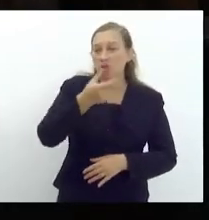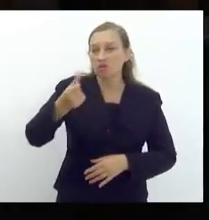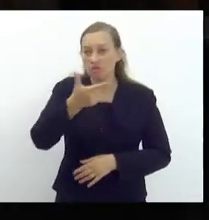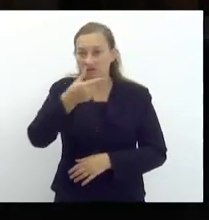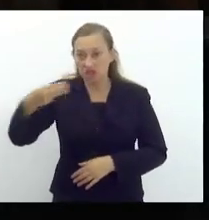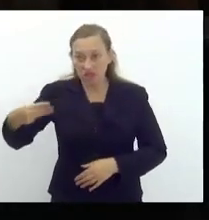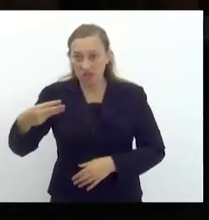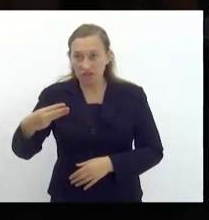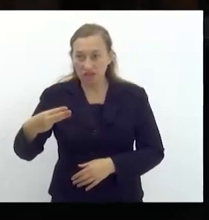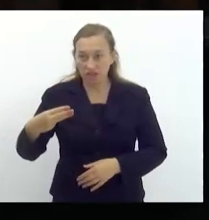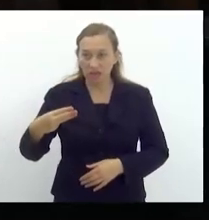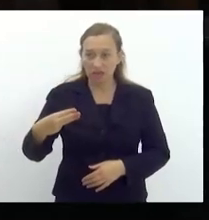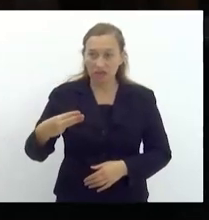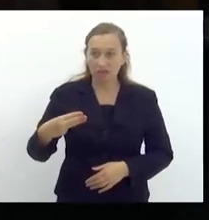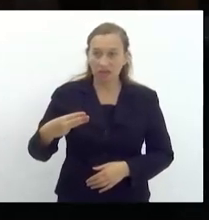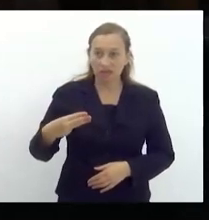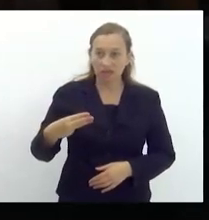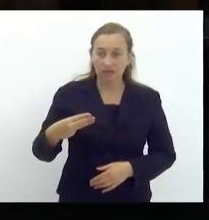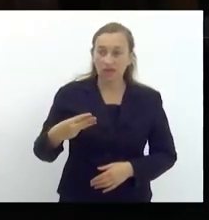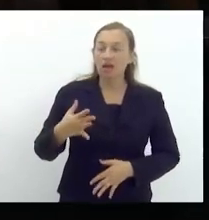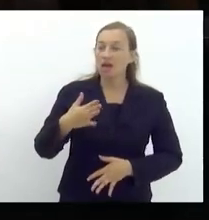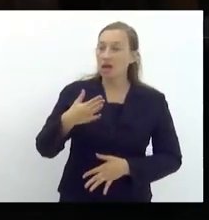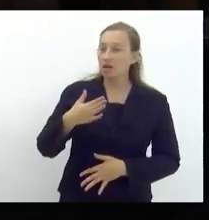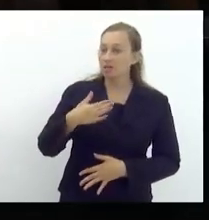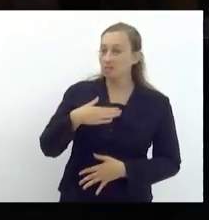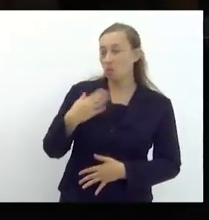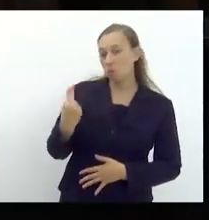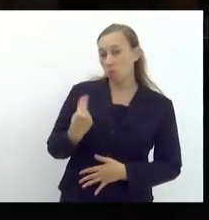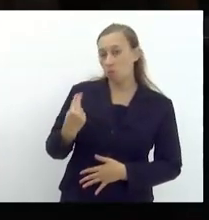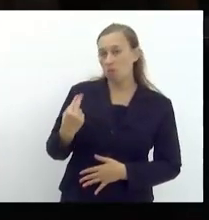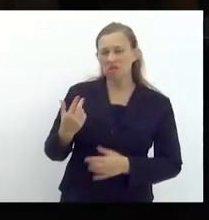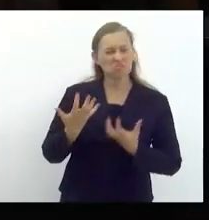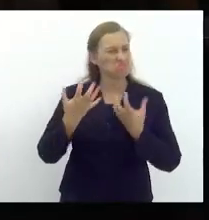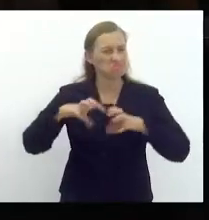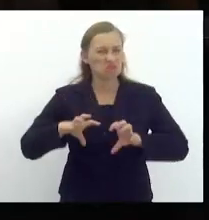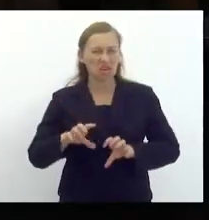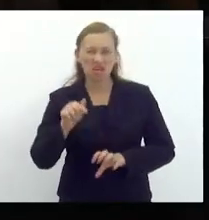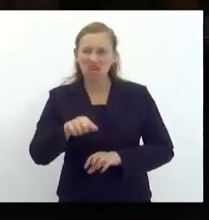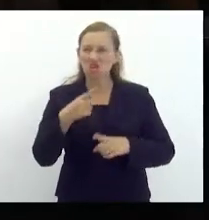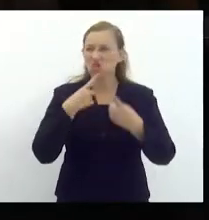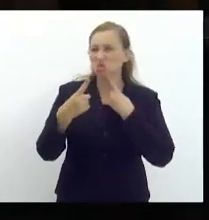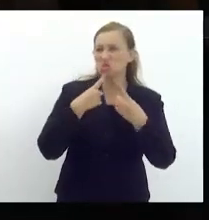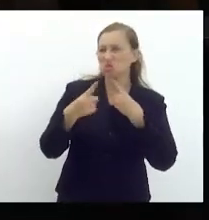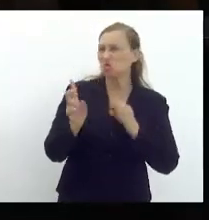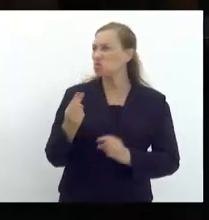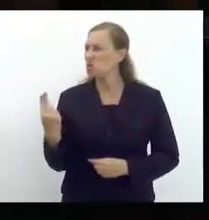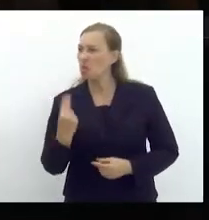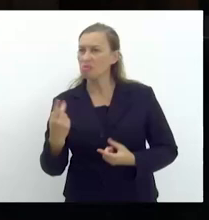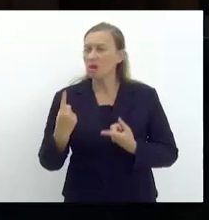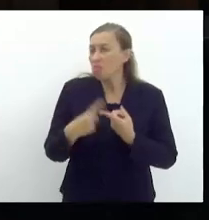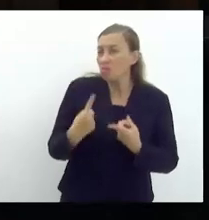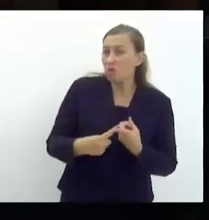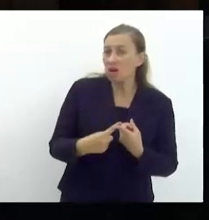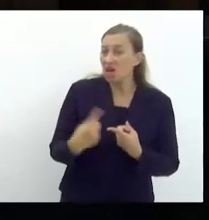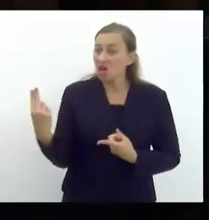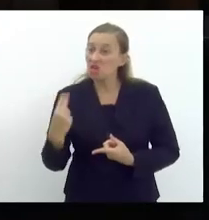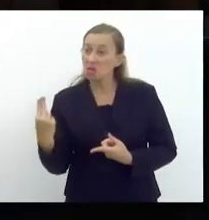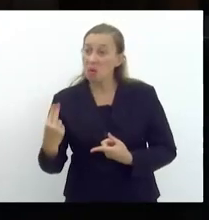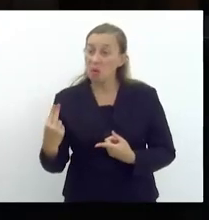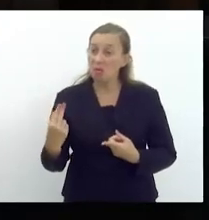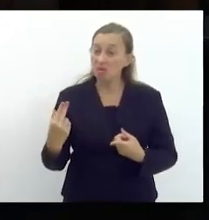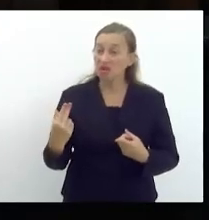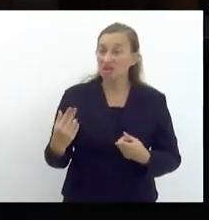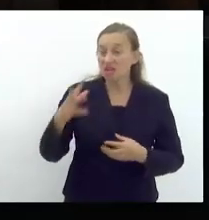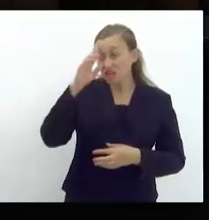era era de minha autoria Mas eu não quero aqui discutir autoria porque autoria disso